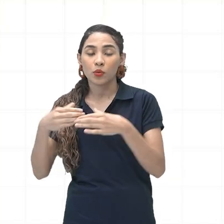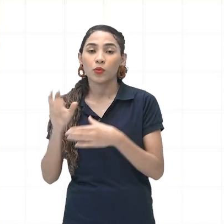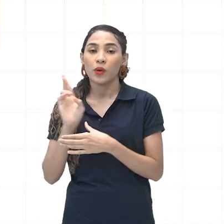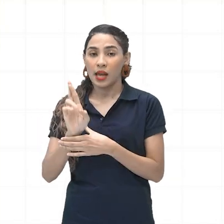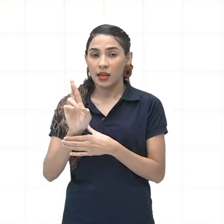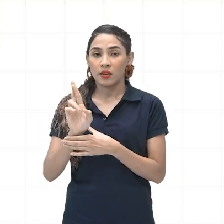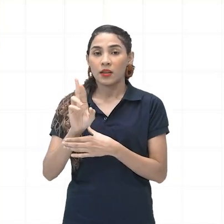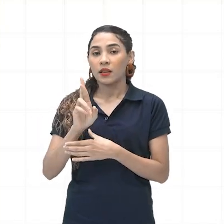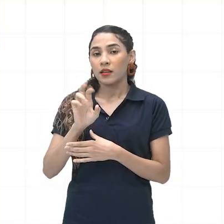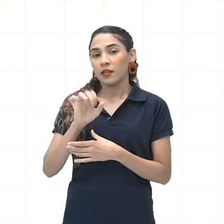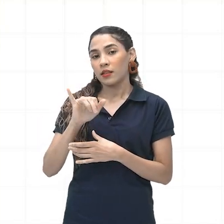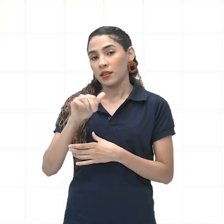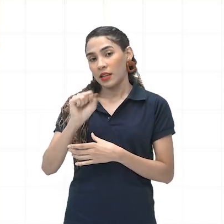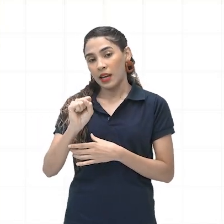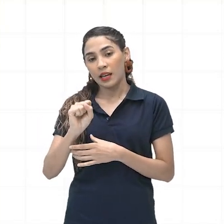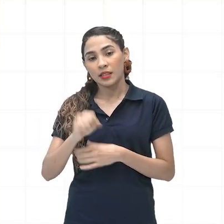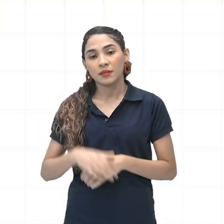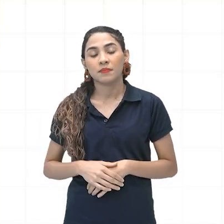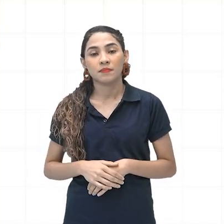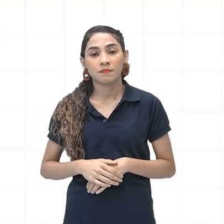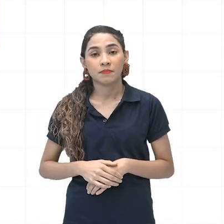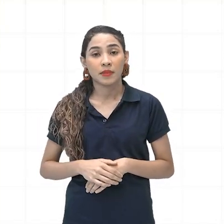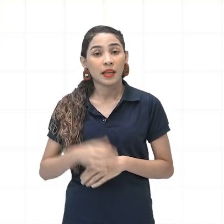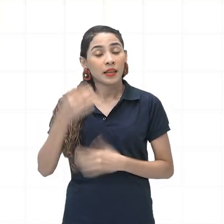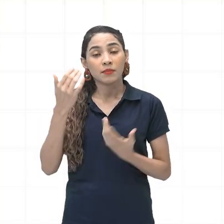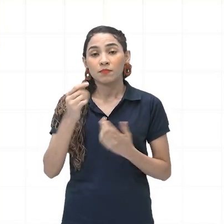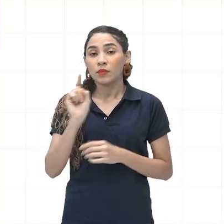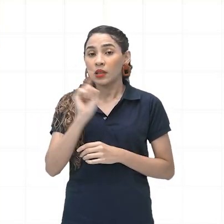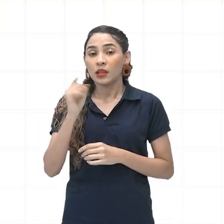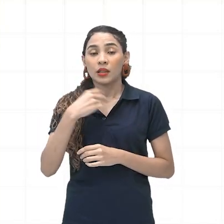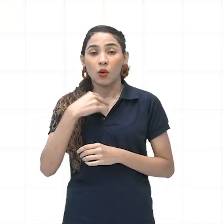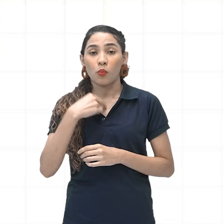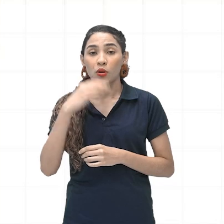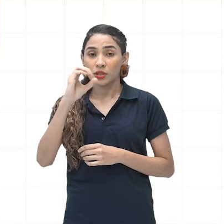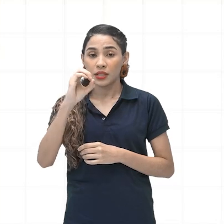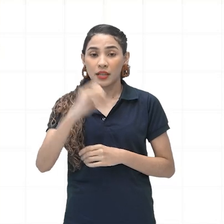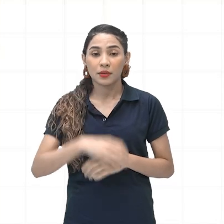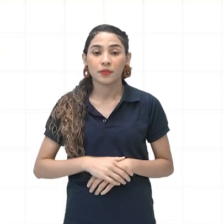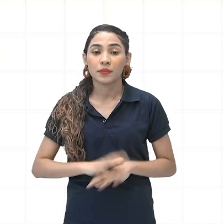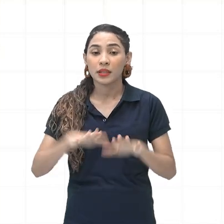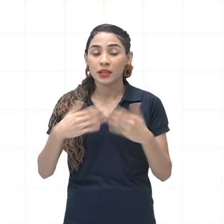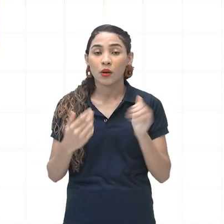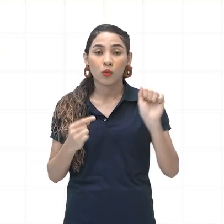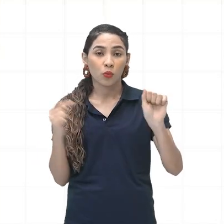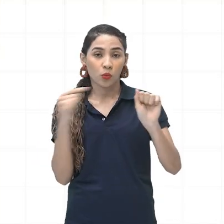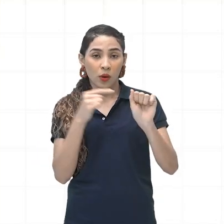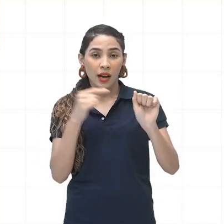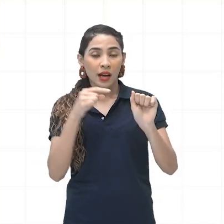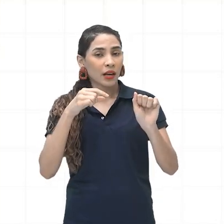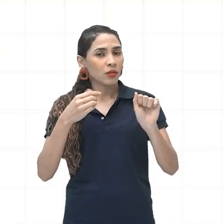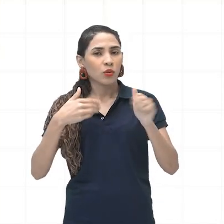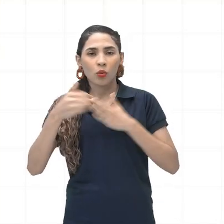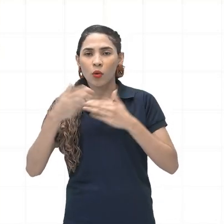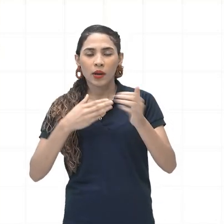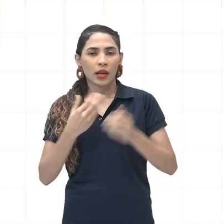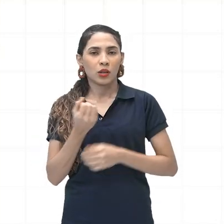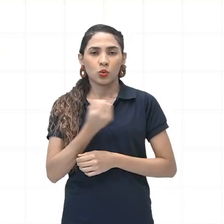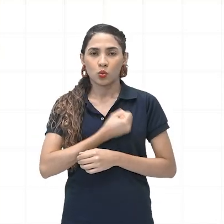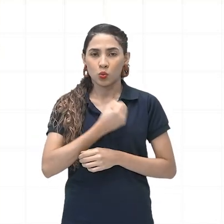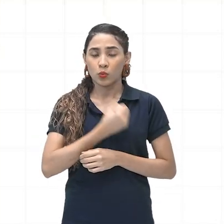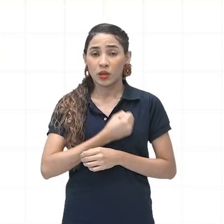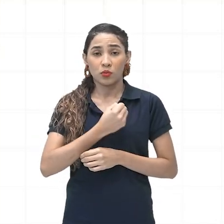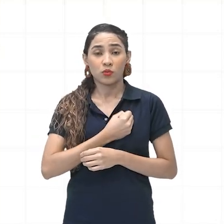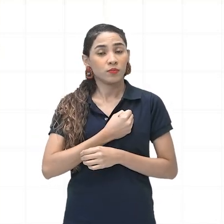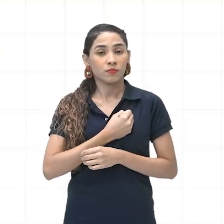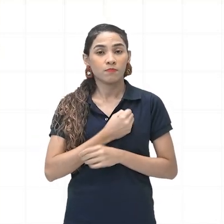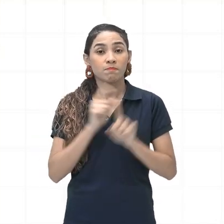números reais, sem o número zero. Então, esse A, ele está indicando qualquer número real menos o